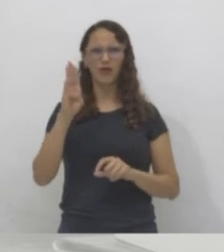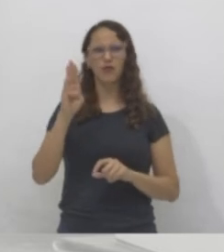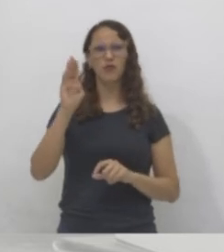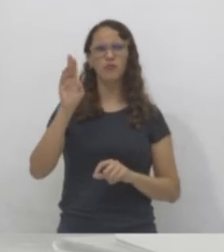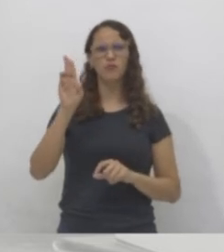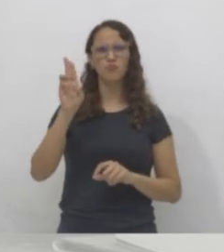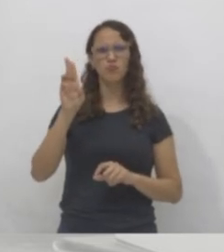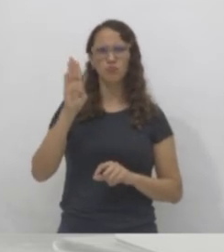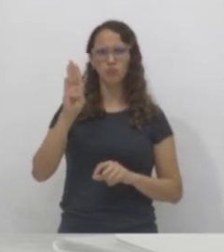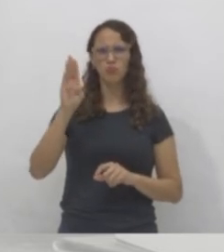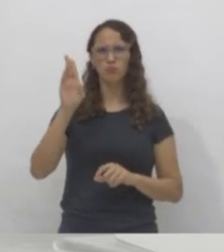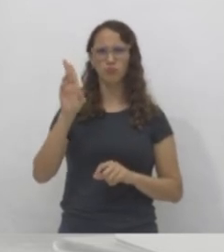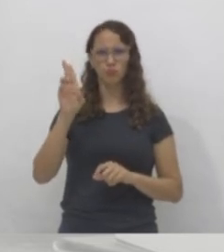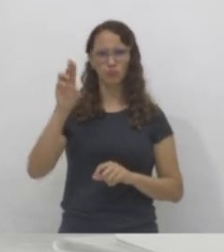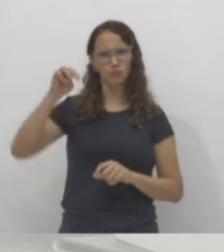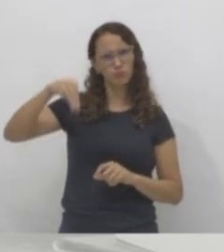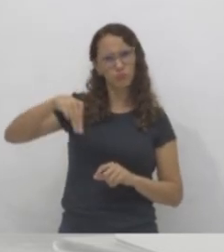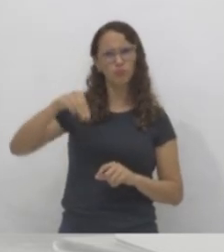aí?